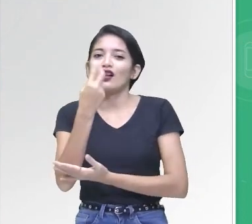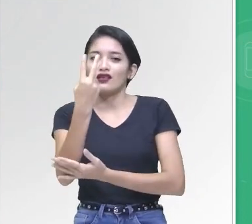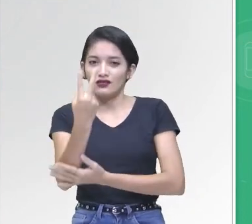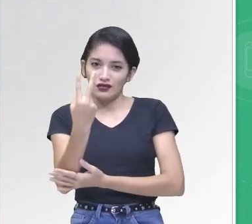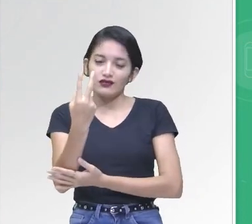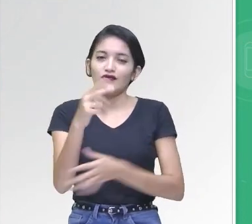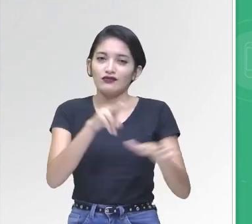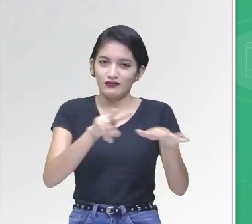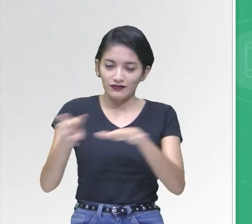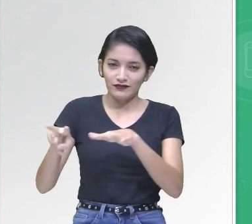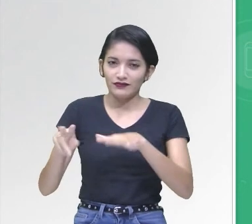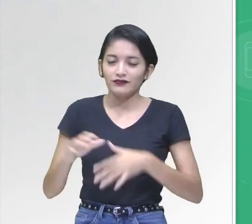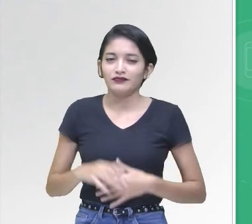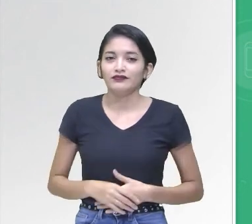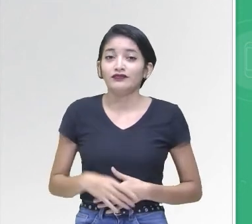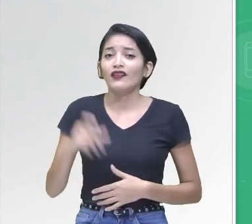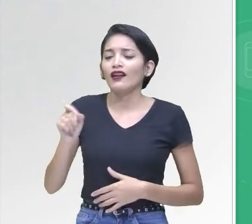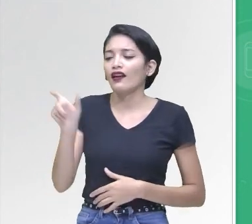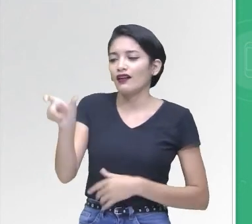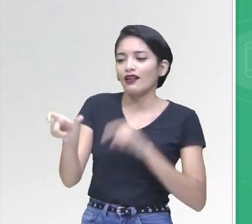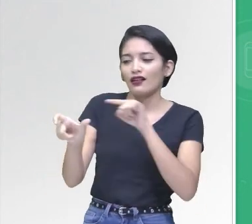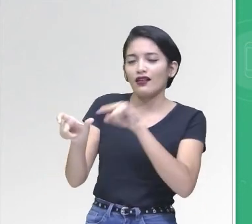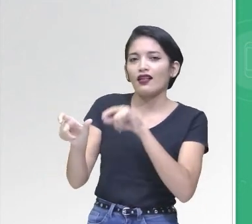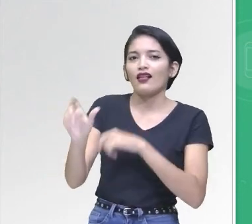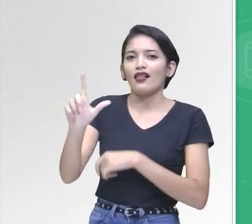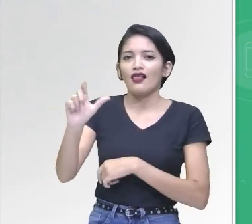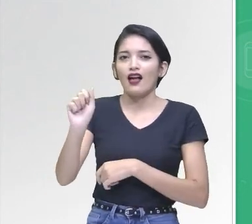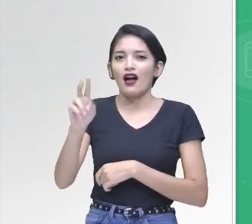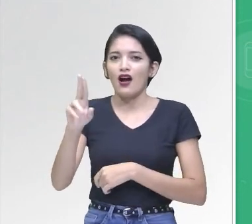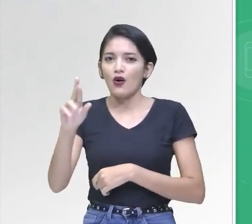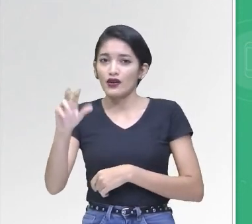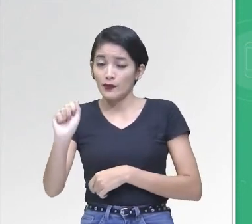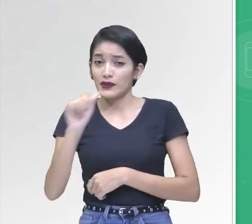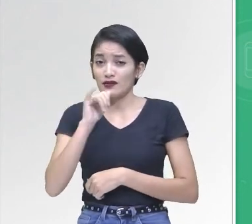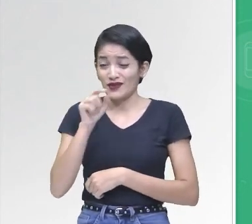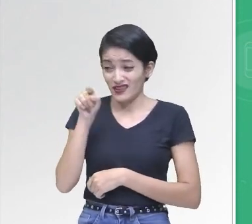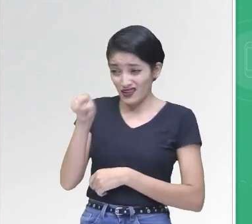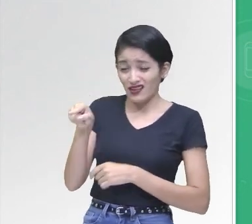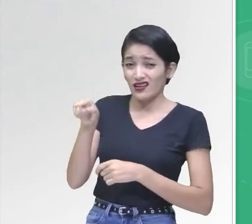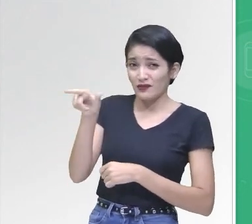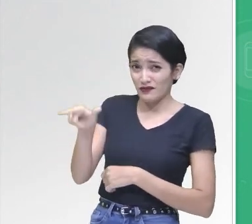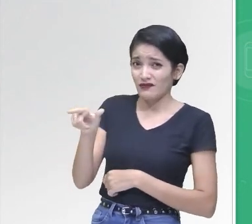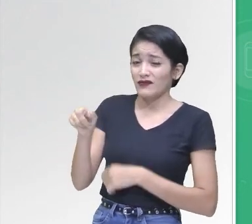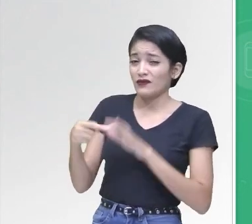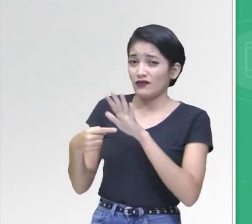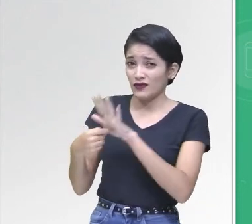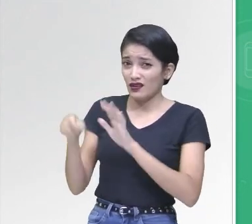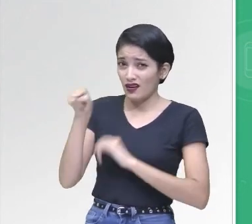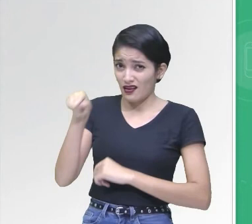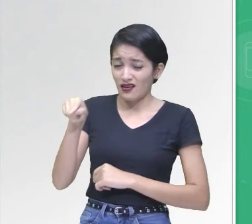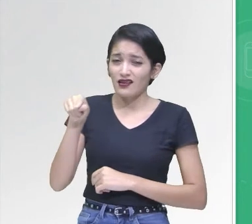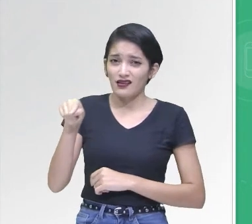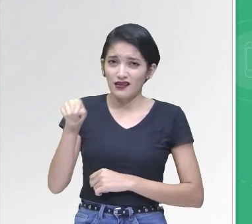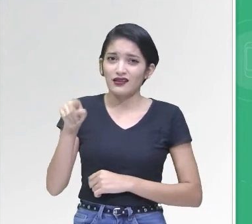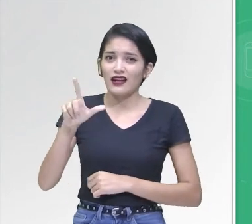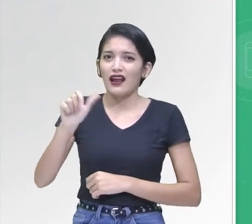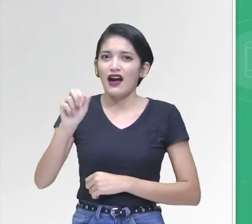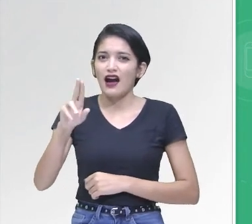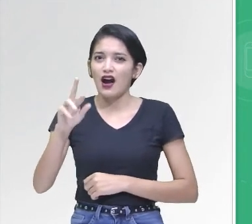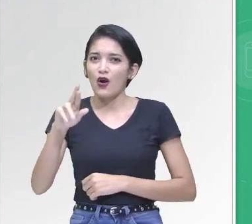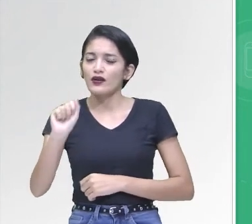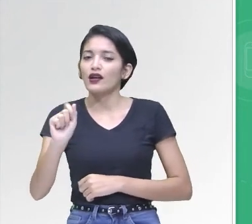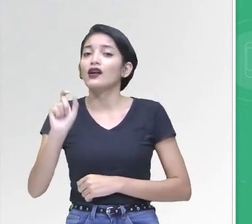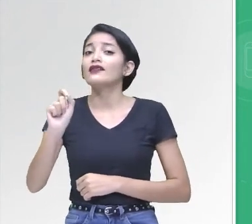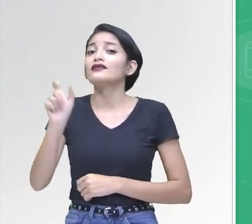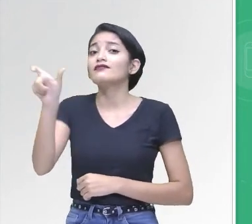a quem, na frase? A Laura. Olha, se eu me refiro a Laura, se eu estou falando da Laura, eu estou falando de